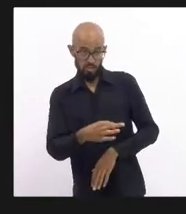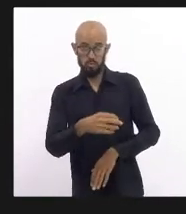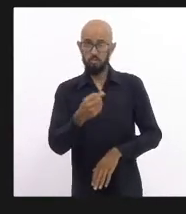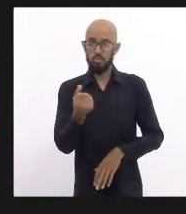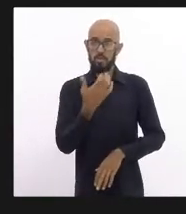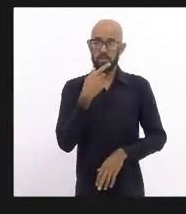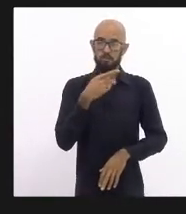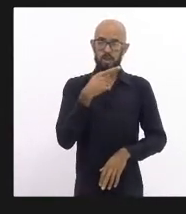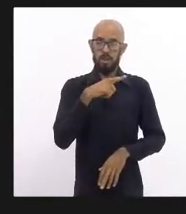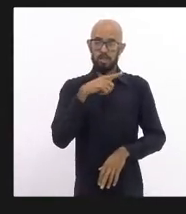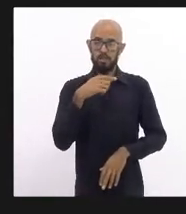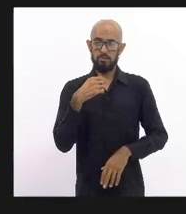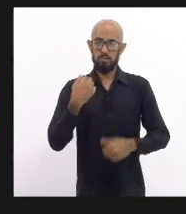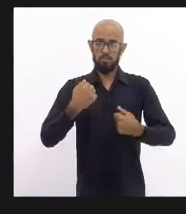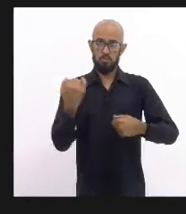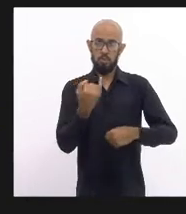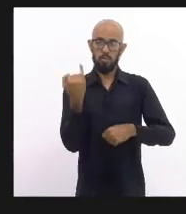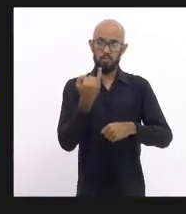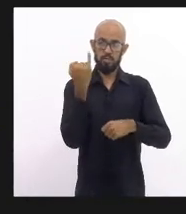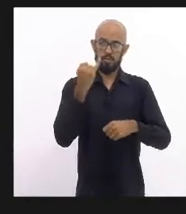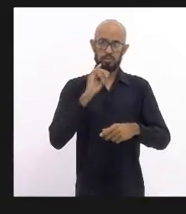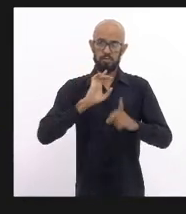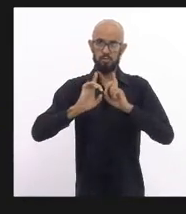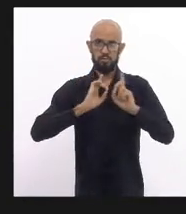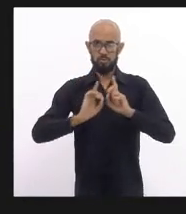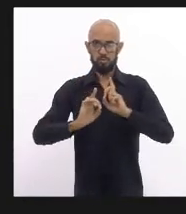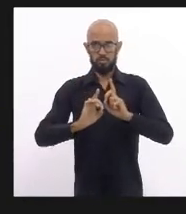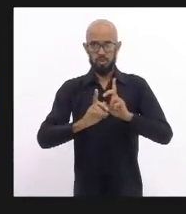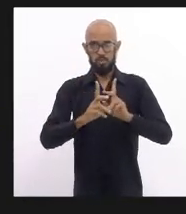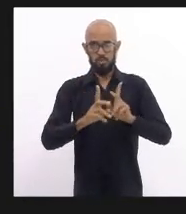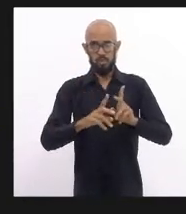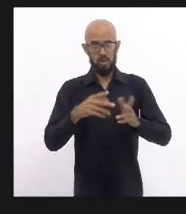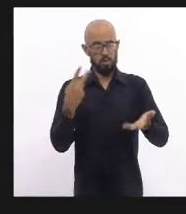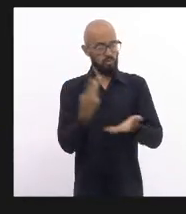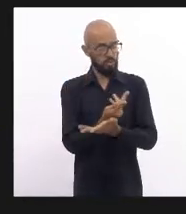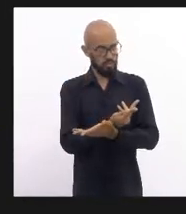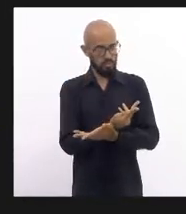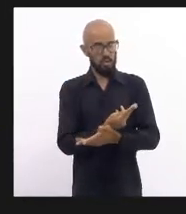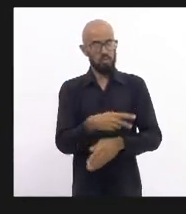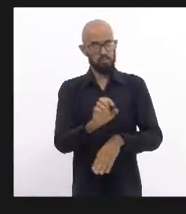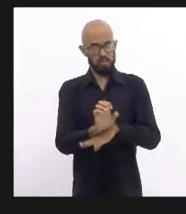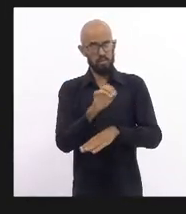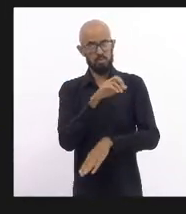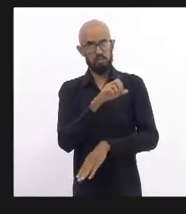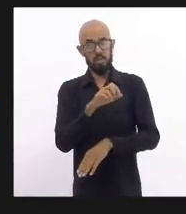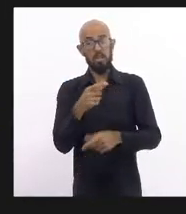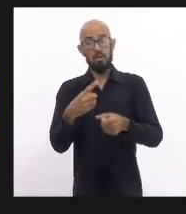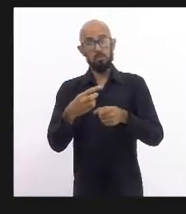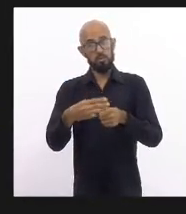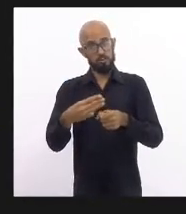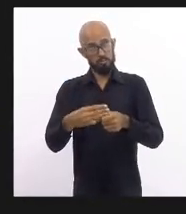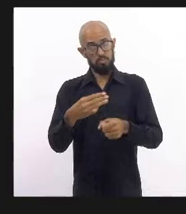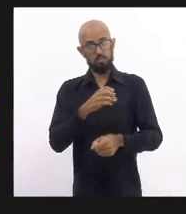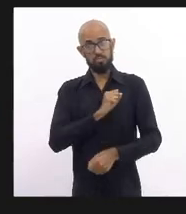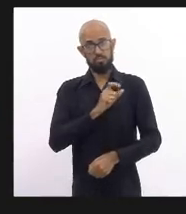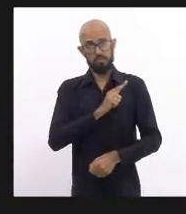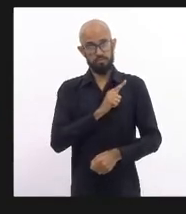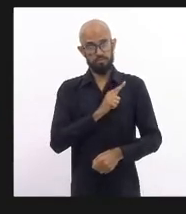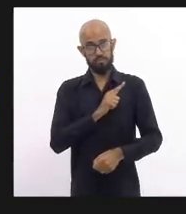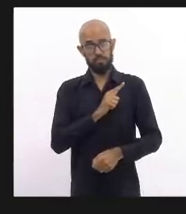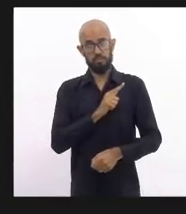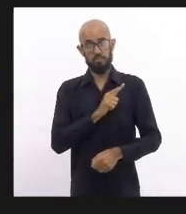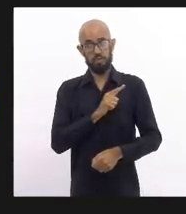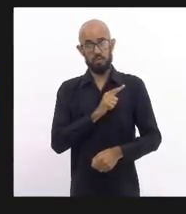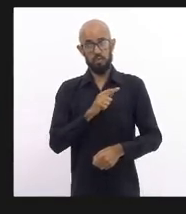de discutirmos um projeto tão relevante para o município de São Gonçalo, que está para o Estado do Rio de Janeiro, num ambiente democrático, de plena